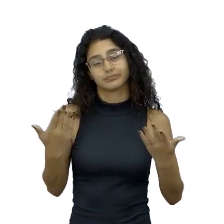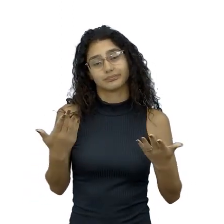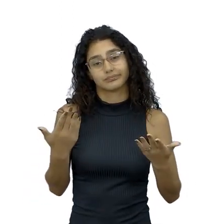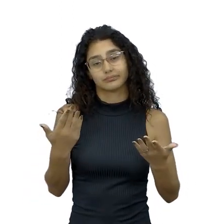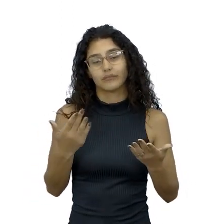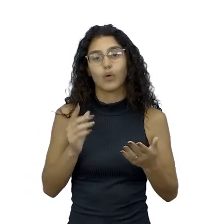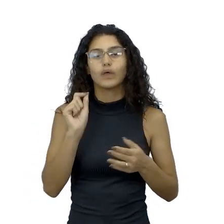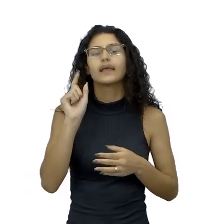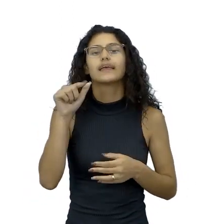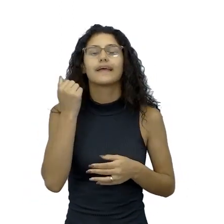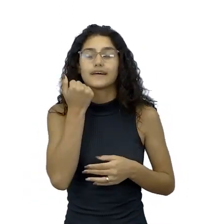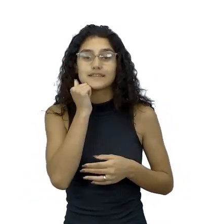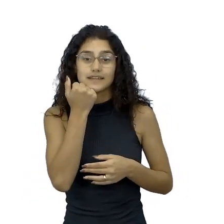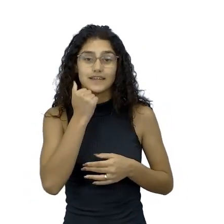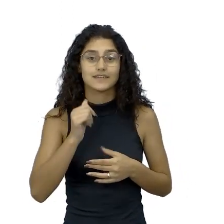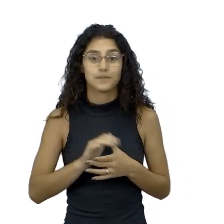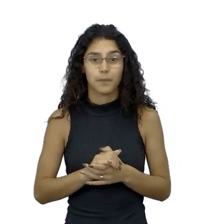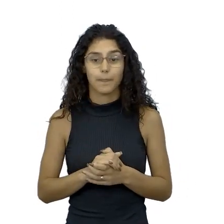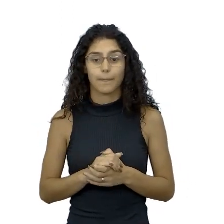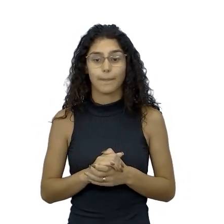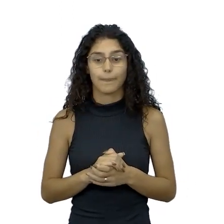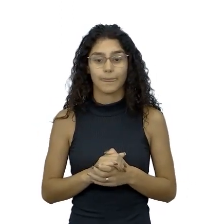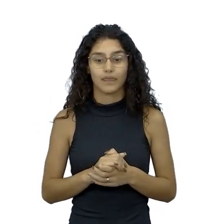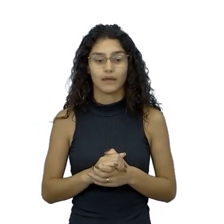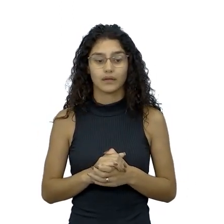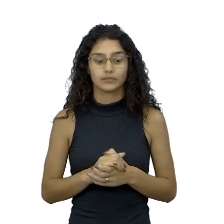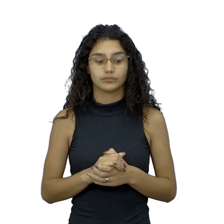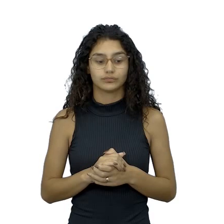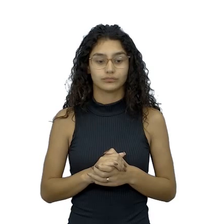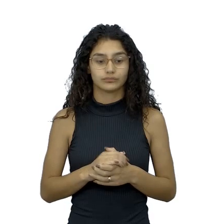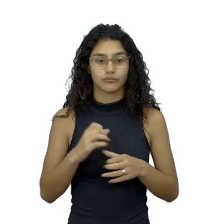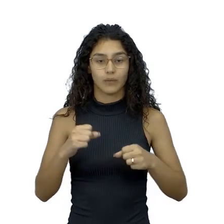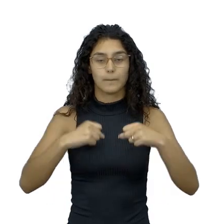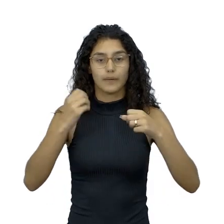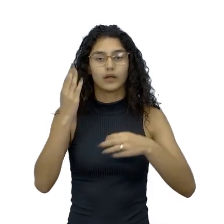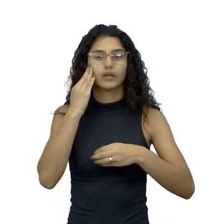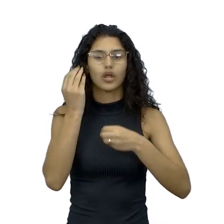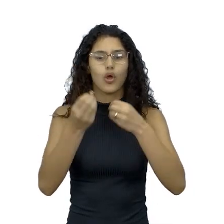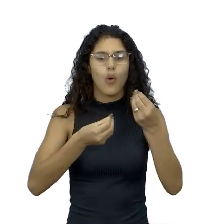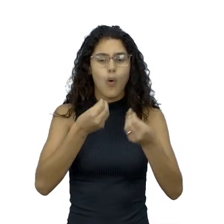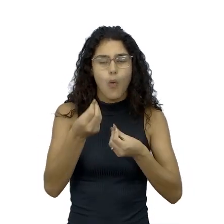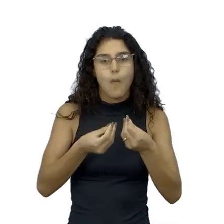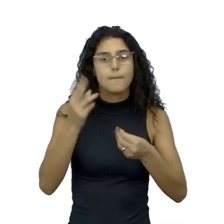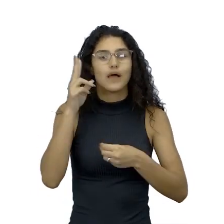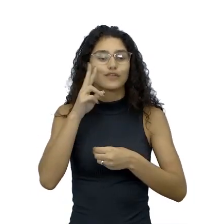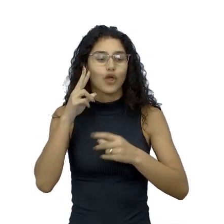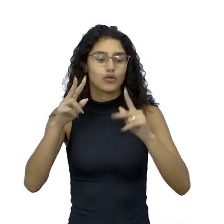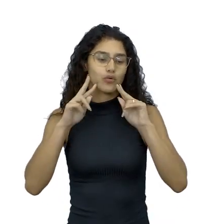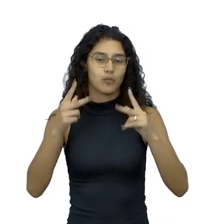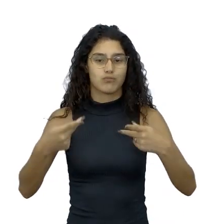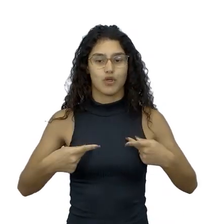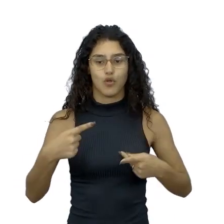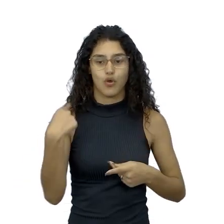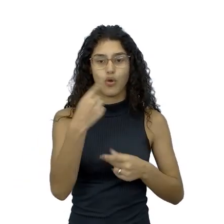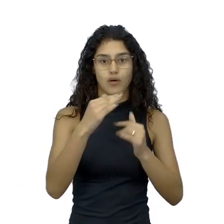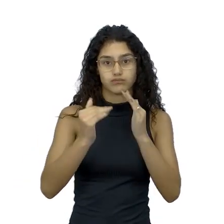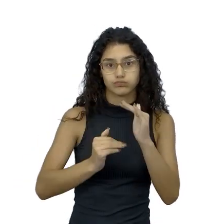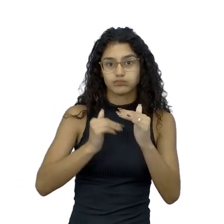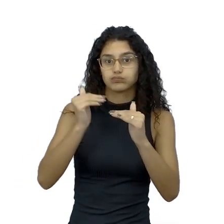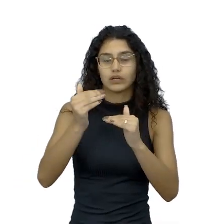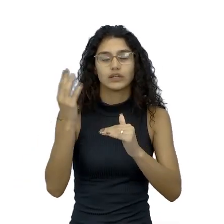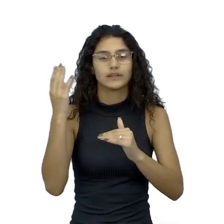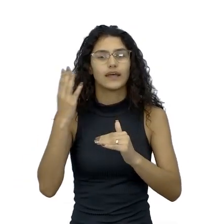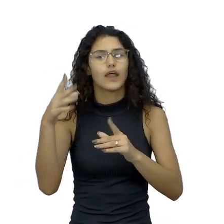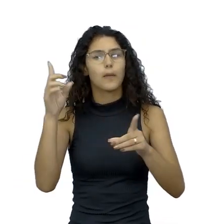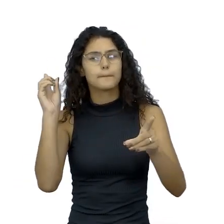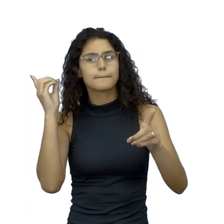é a ciência, né? A gente pode entender como uma história dos seres humanos, a gente está ali na frente, né, querendo descobrir